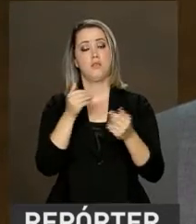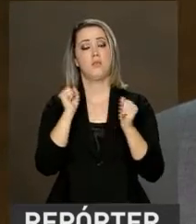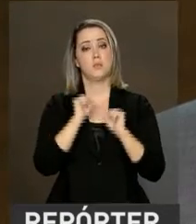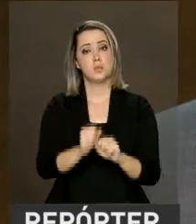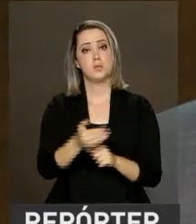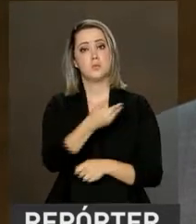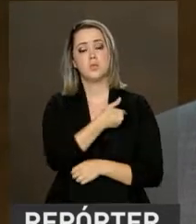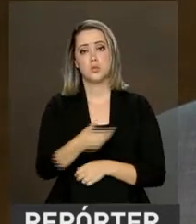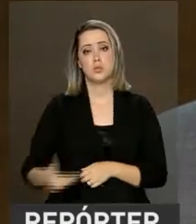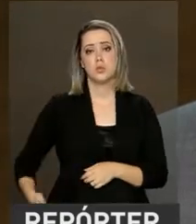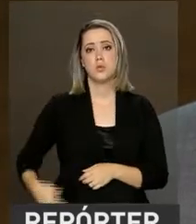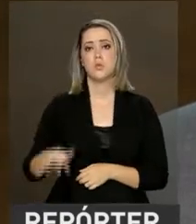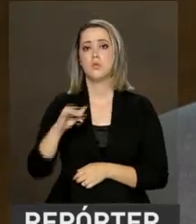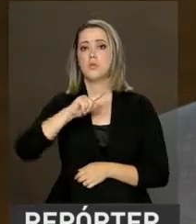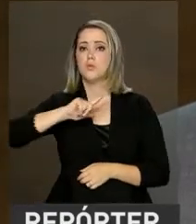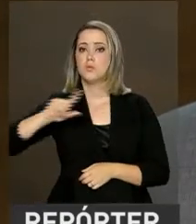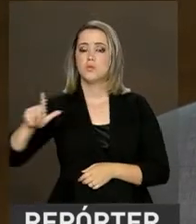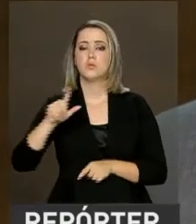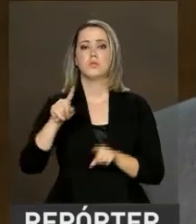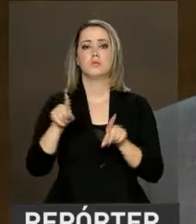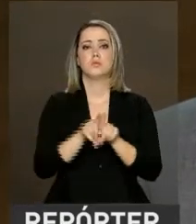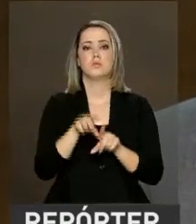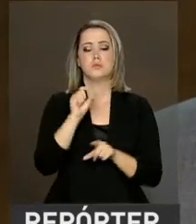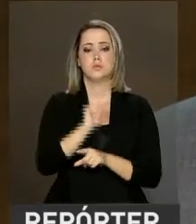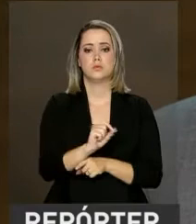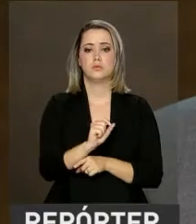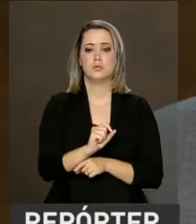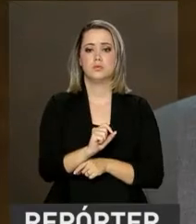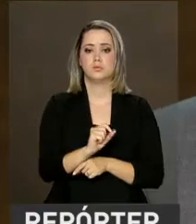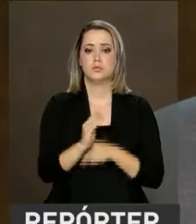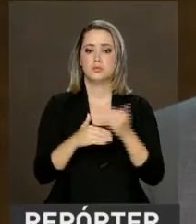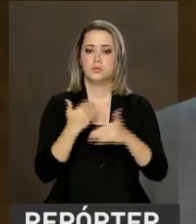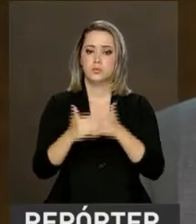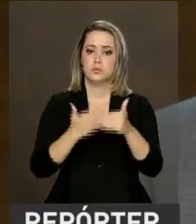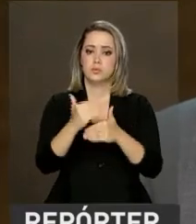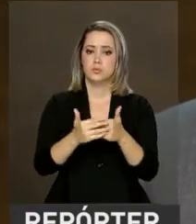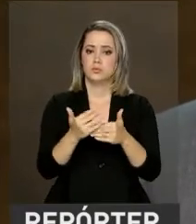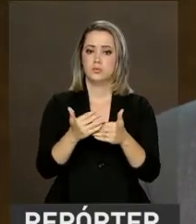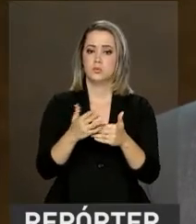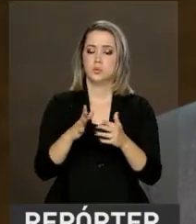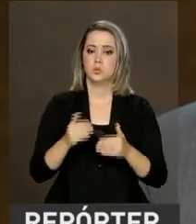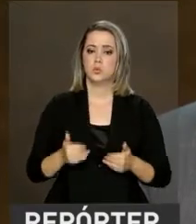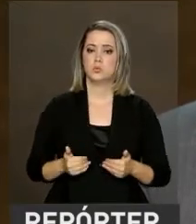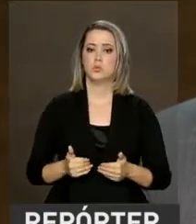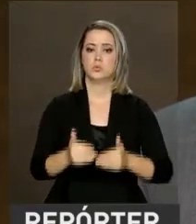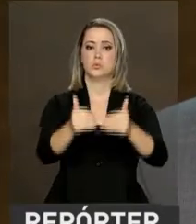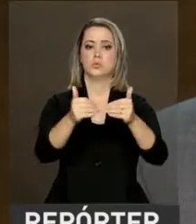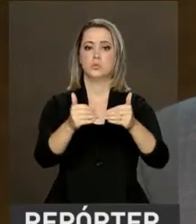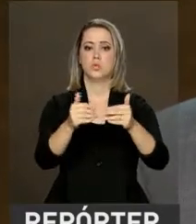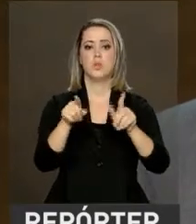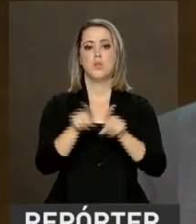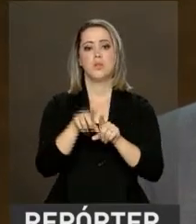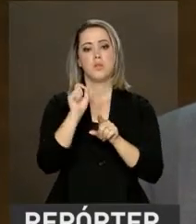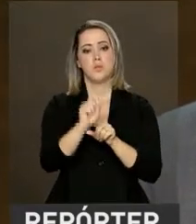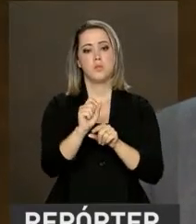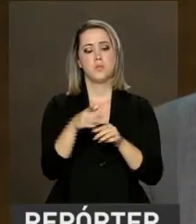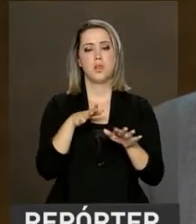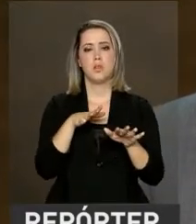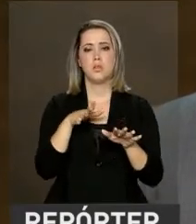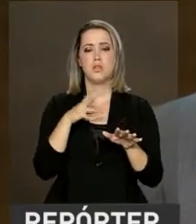governos fiscal, né, a capacidade fiscal dos governos, de se sustentarem, né, isso vai mexer